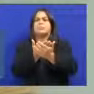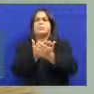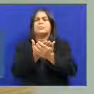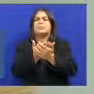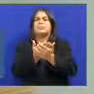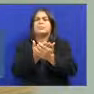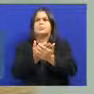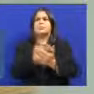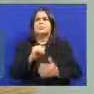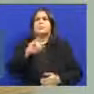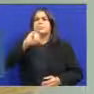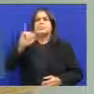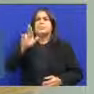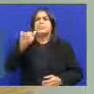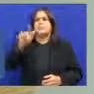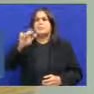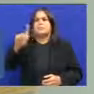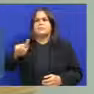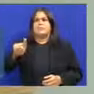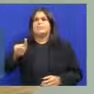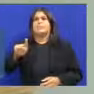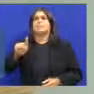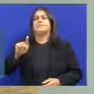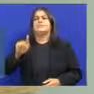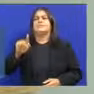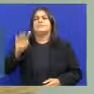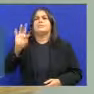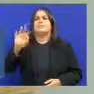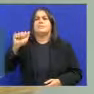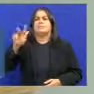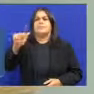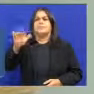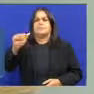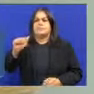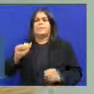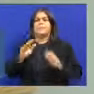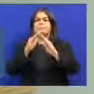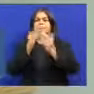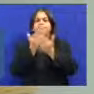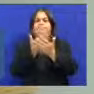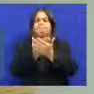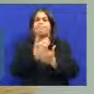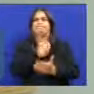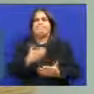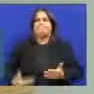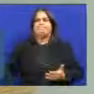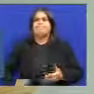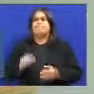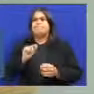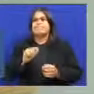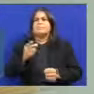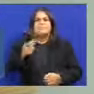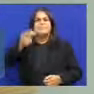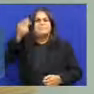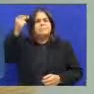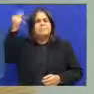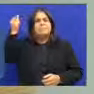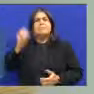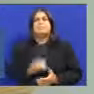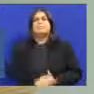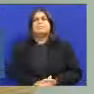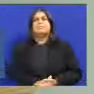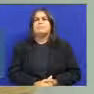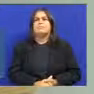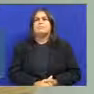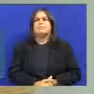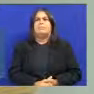Juarez Távora. A escola estadual de Juarez Távora, Dom Adalto, é uma escola antiga, a